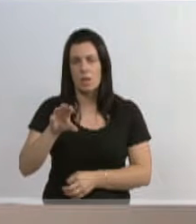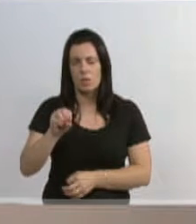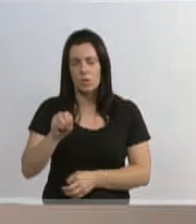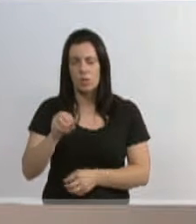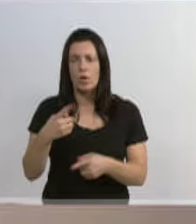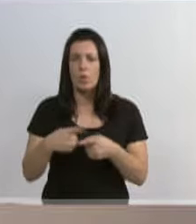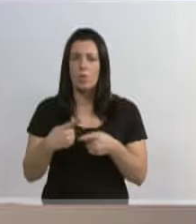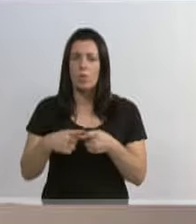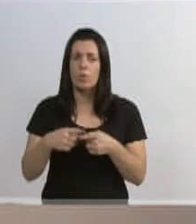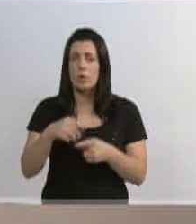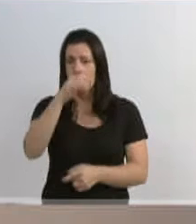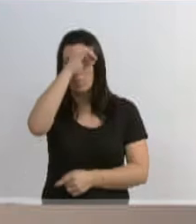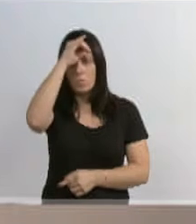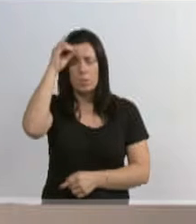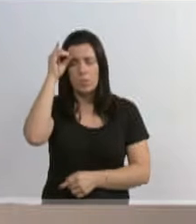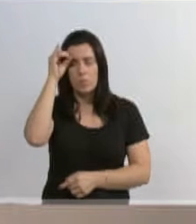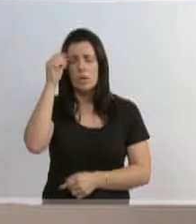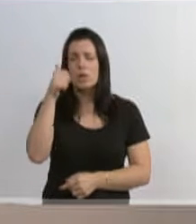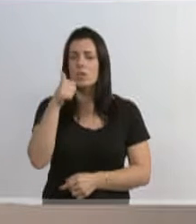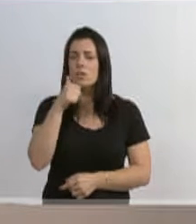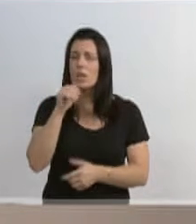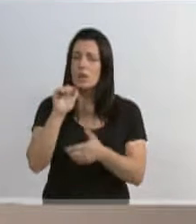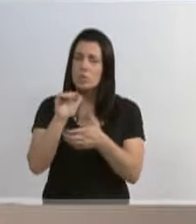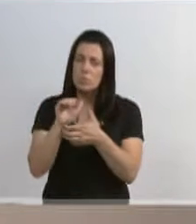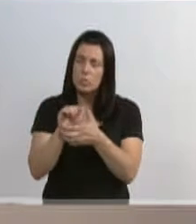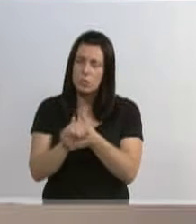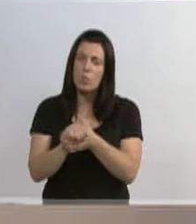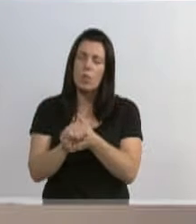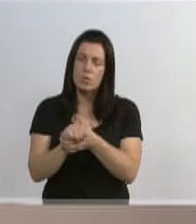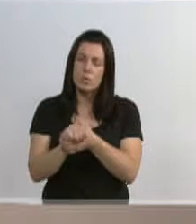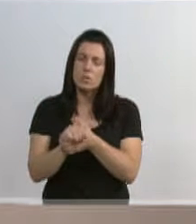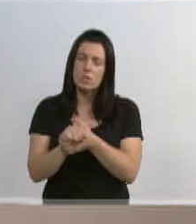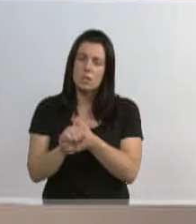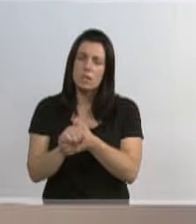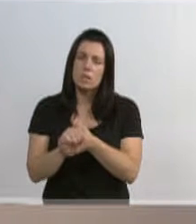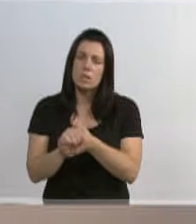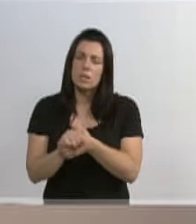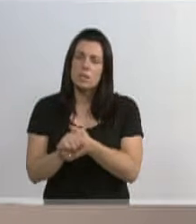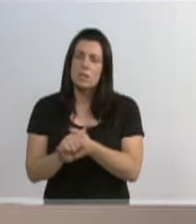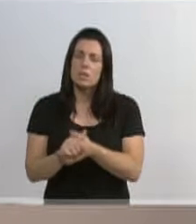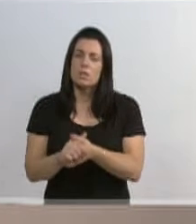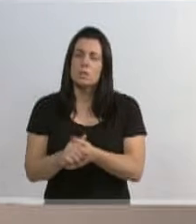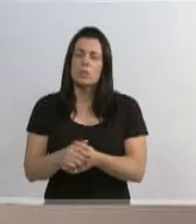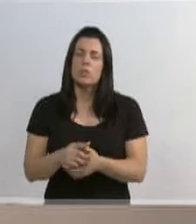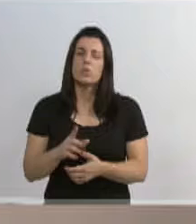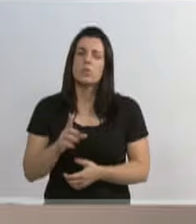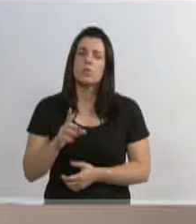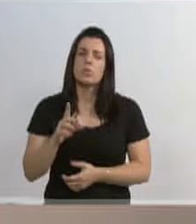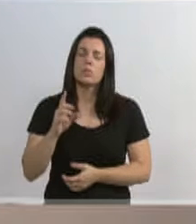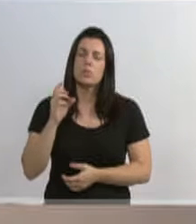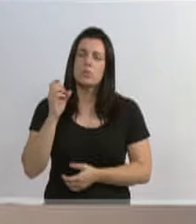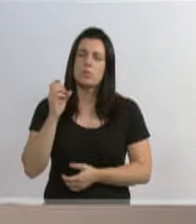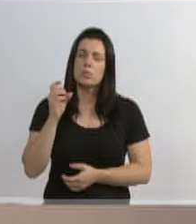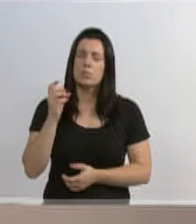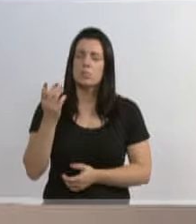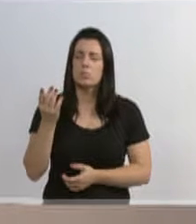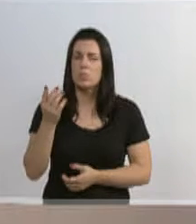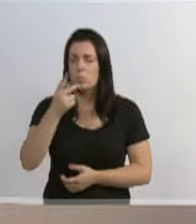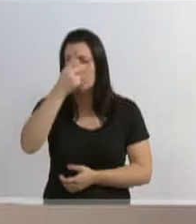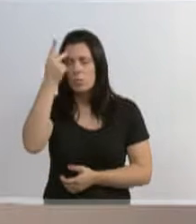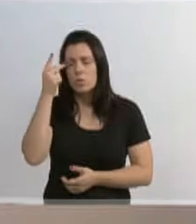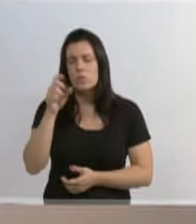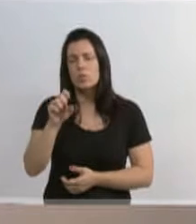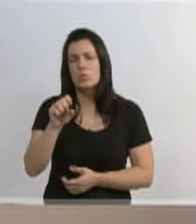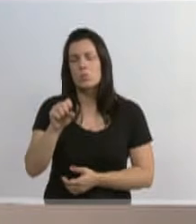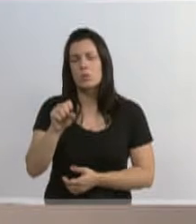da Câmara dos Deputados, Eduardo Cunha, dos crimes de lavagem de dinheiro e evasão fraudulenta de divisas na